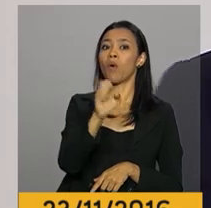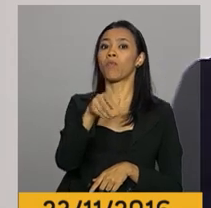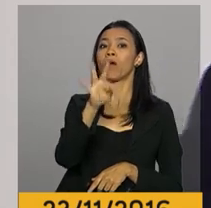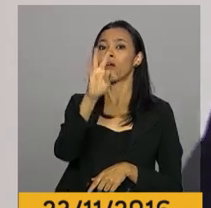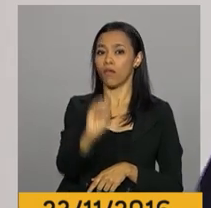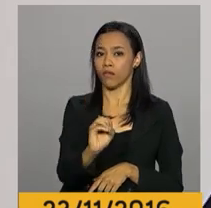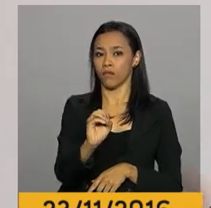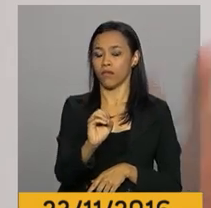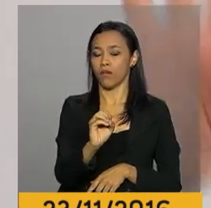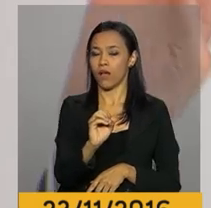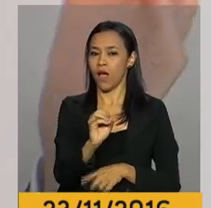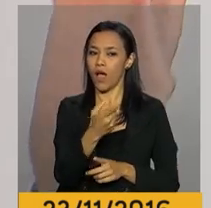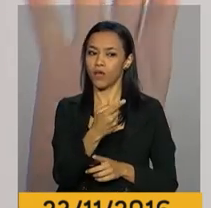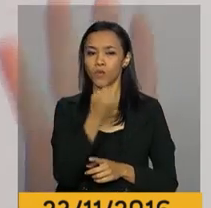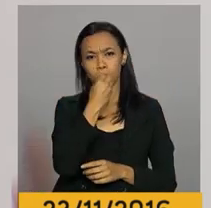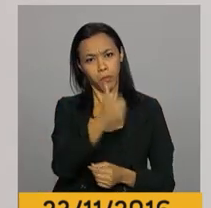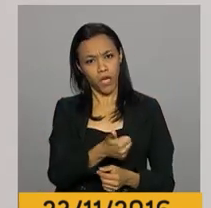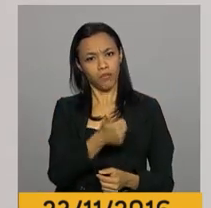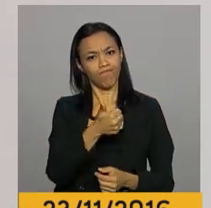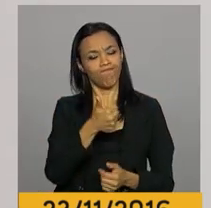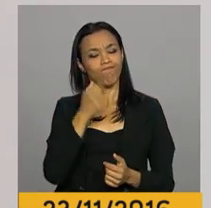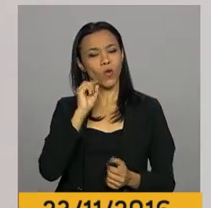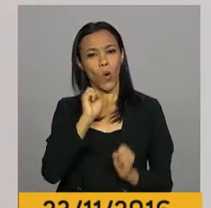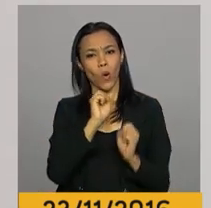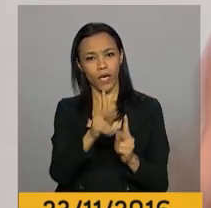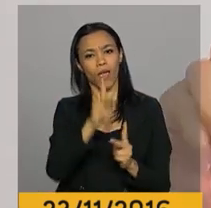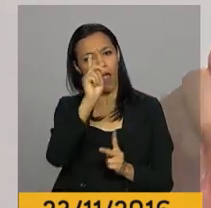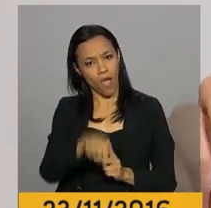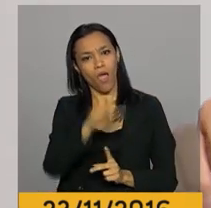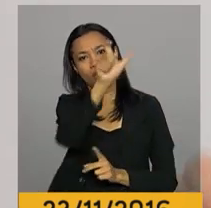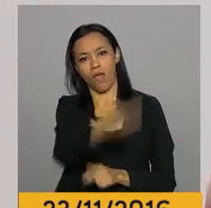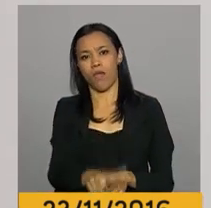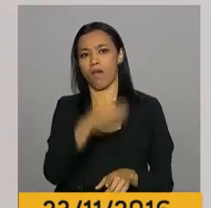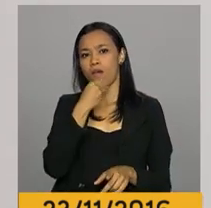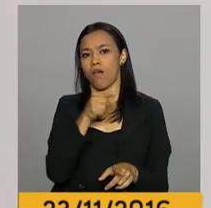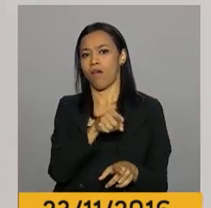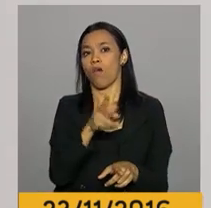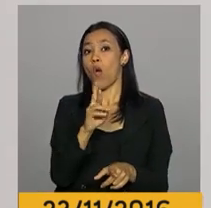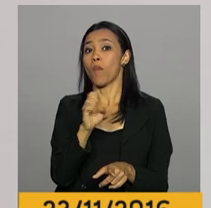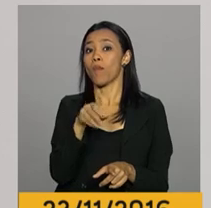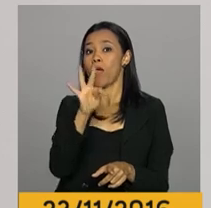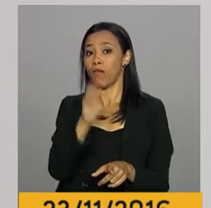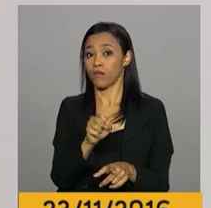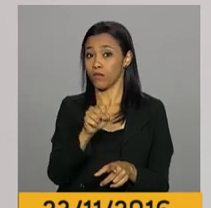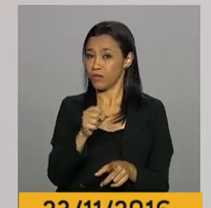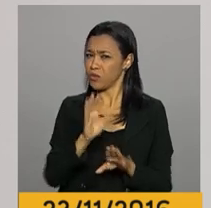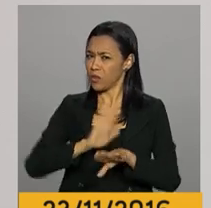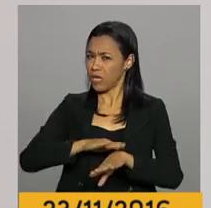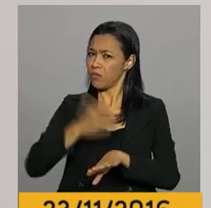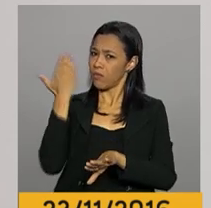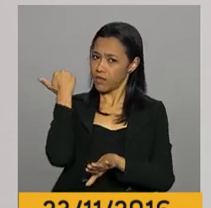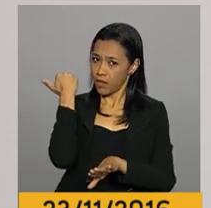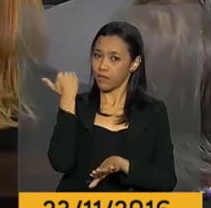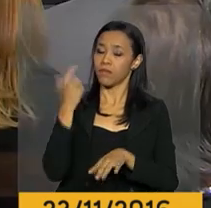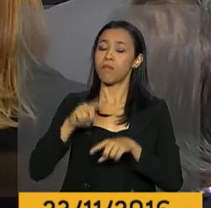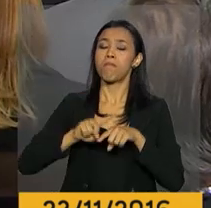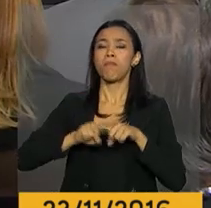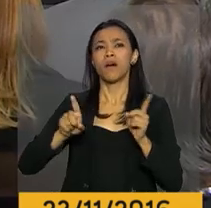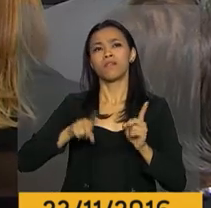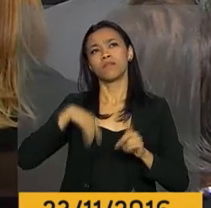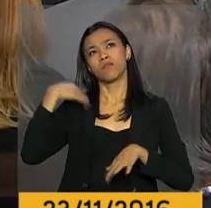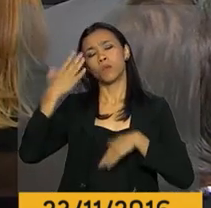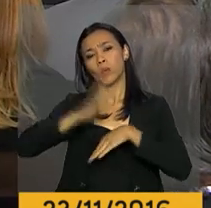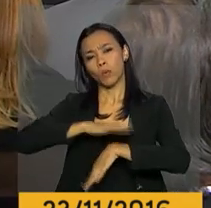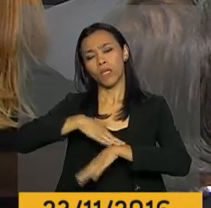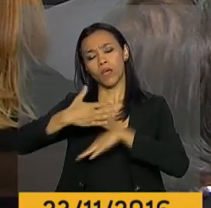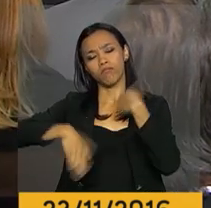e ele está feito fechado será roberto logo naquele momento mas depois ao longo do